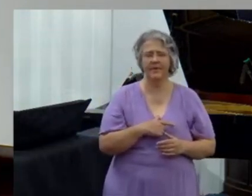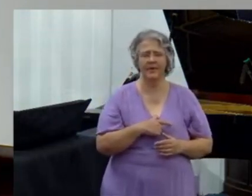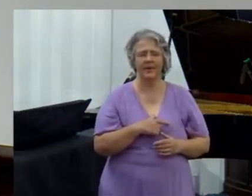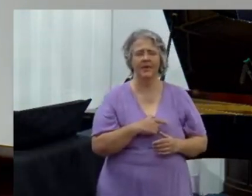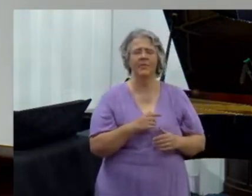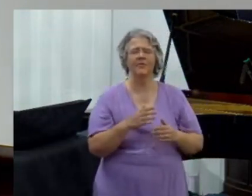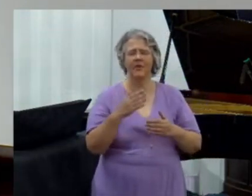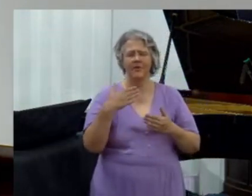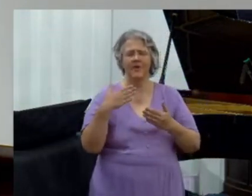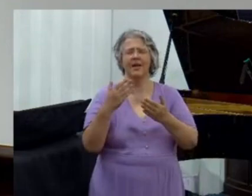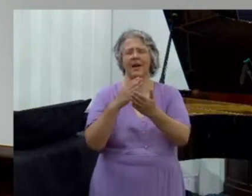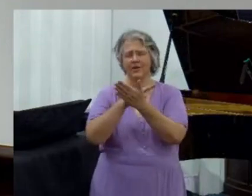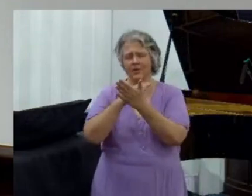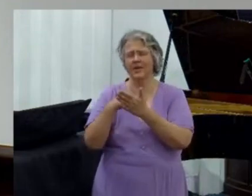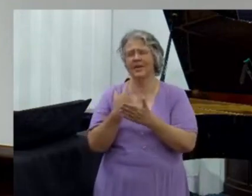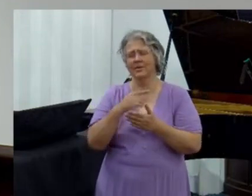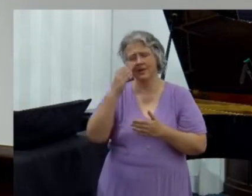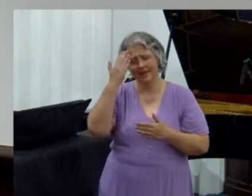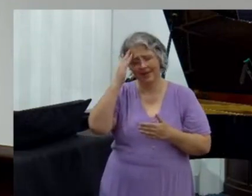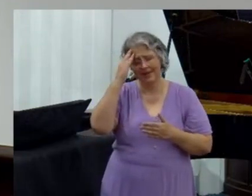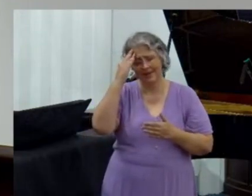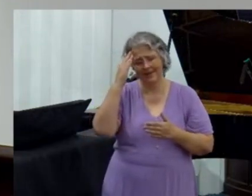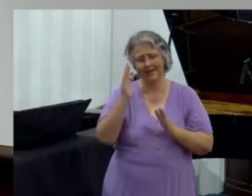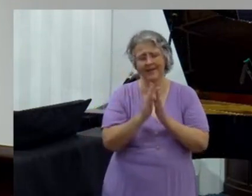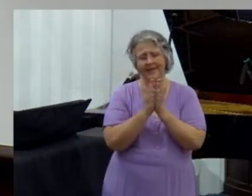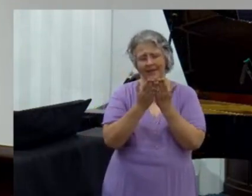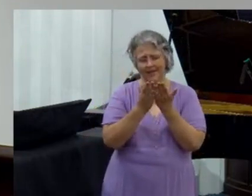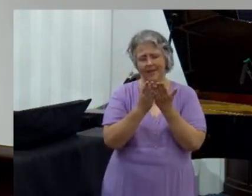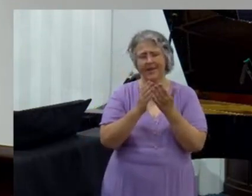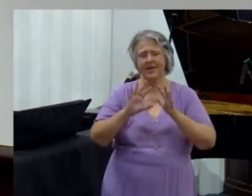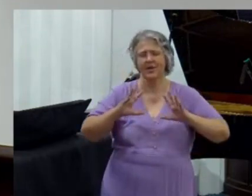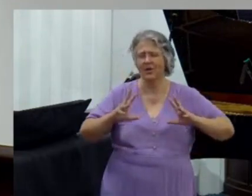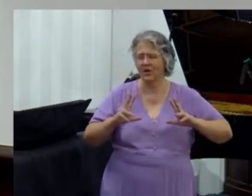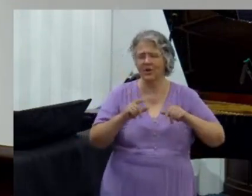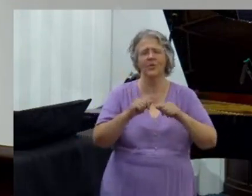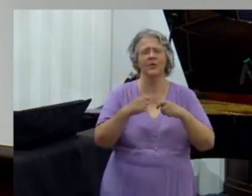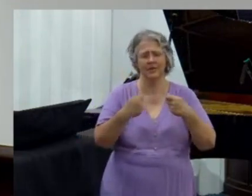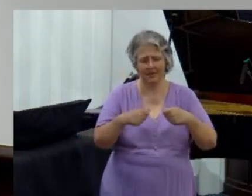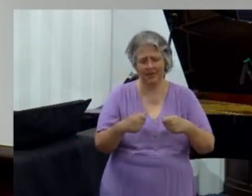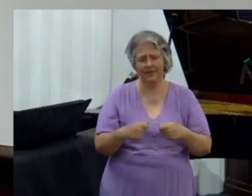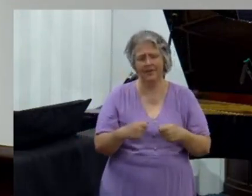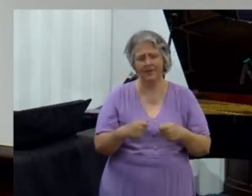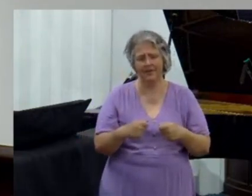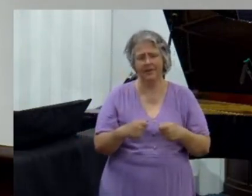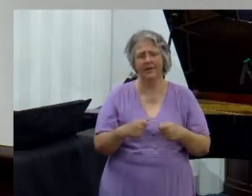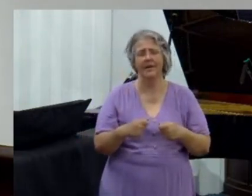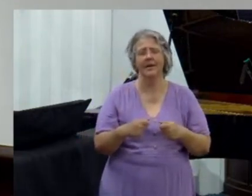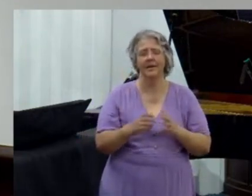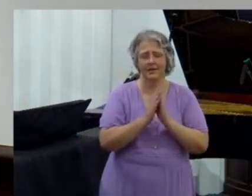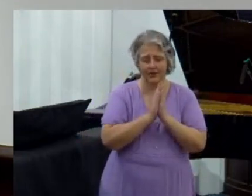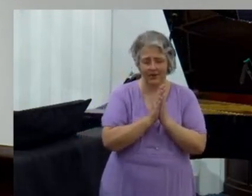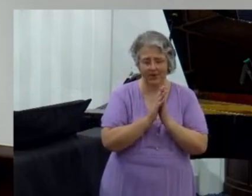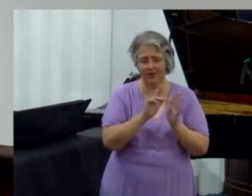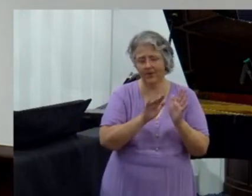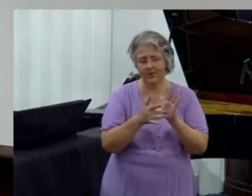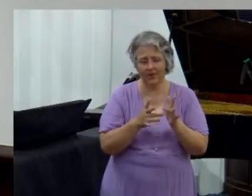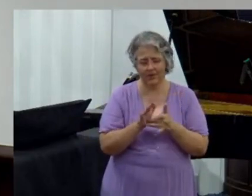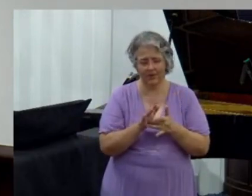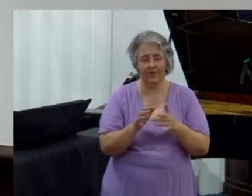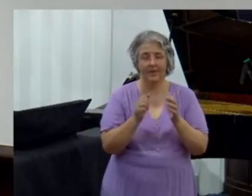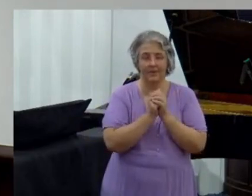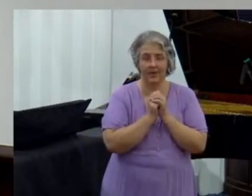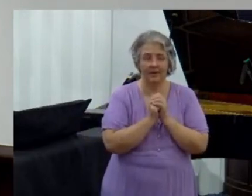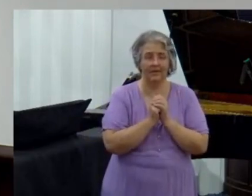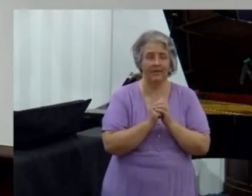a compreender a Tua palavra e a viver segundo aquilo que ela demanda de nós. Esta é a nossa oração no nome santo de Jesus.